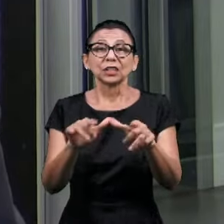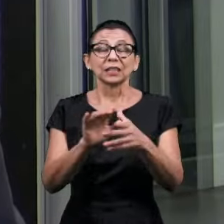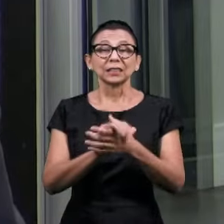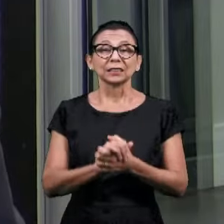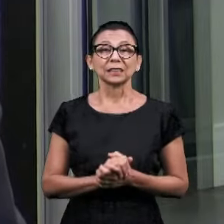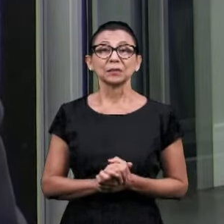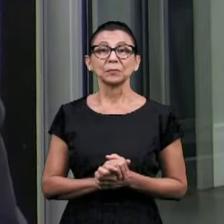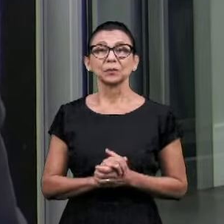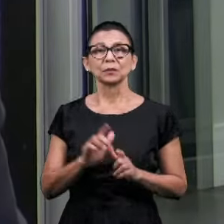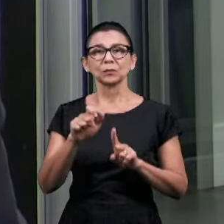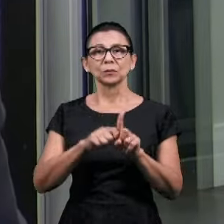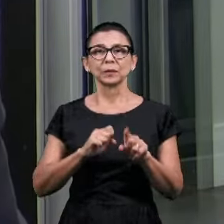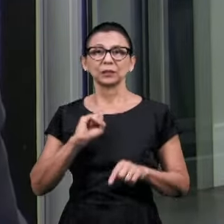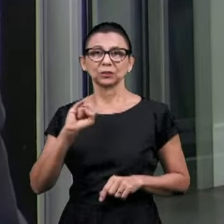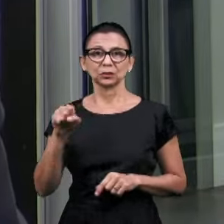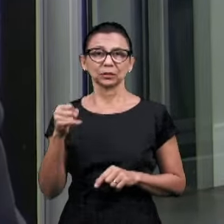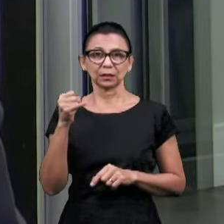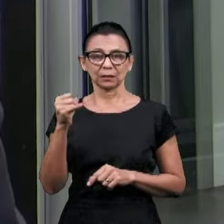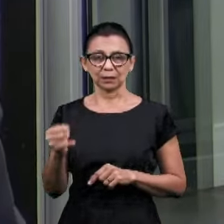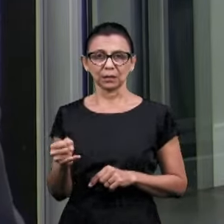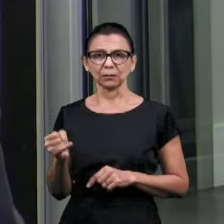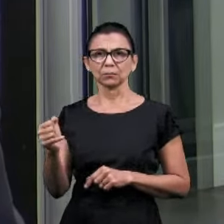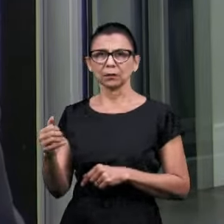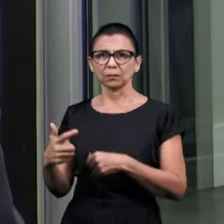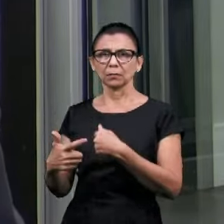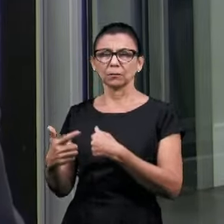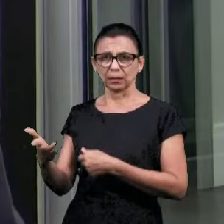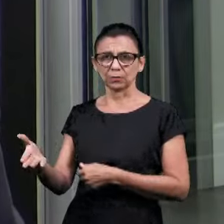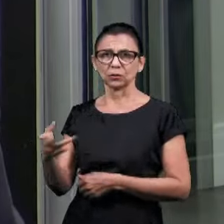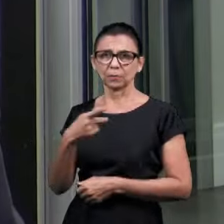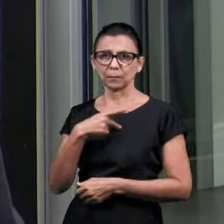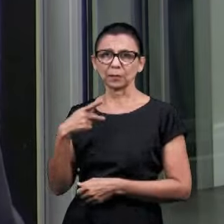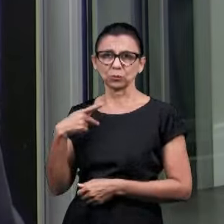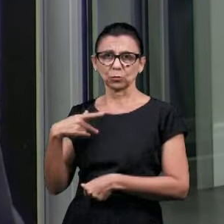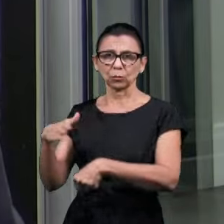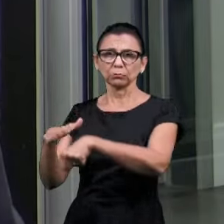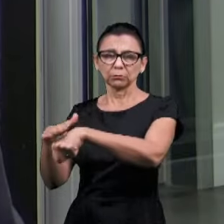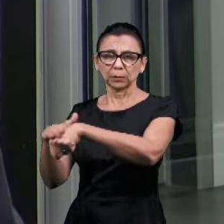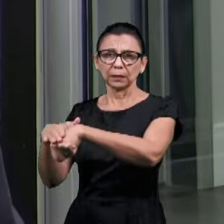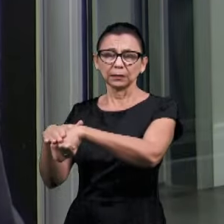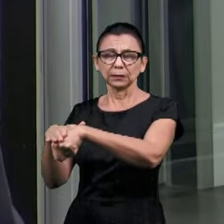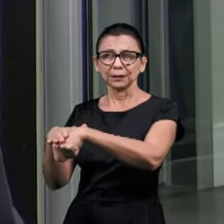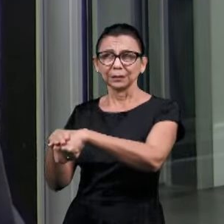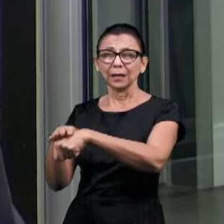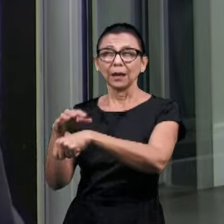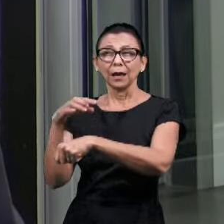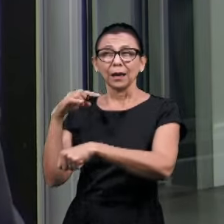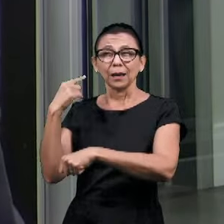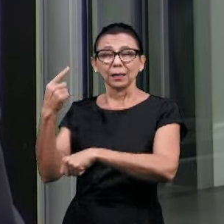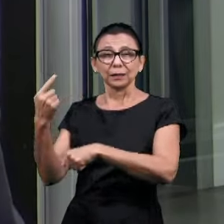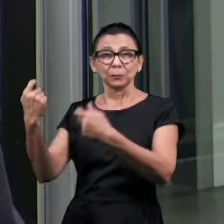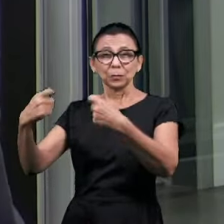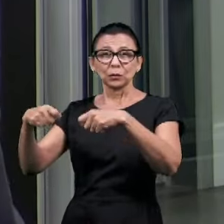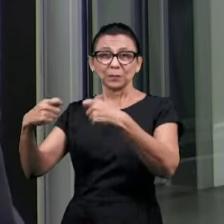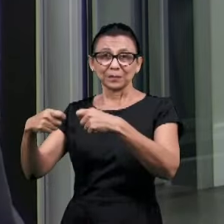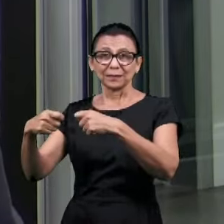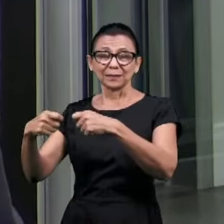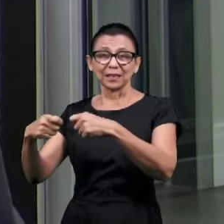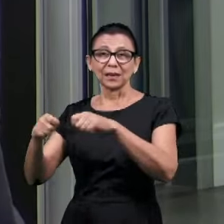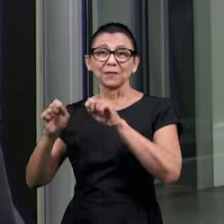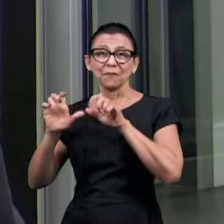em fevereiro eu já tive que fazer uma viagem a serviço, uma viagem longa, né? Então foi